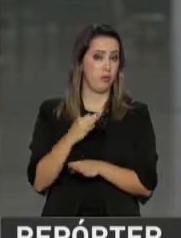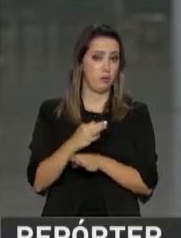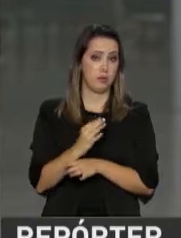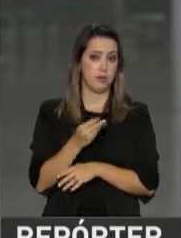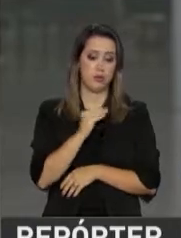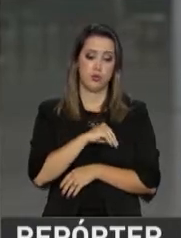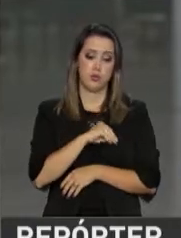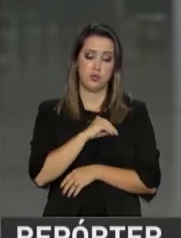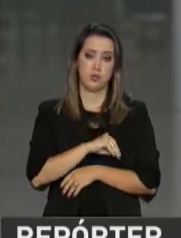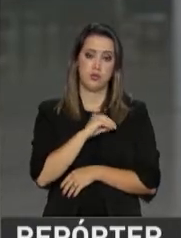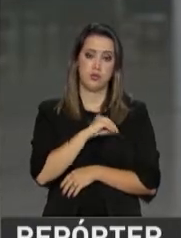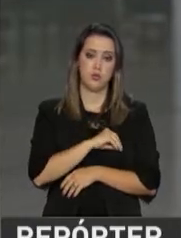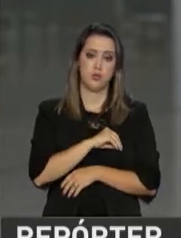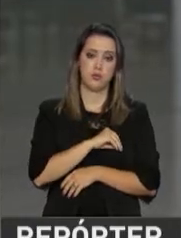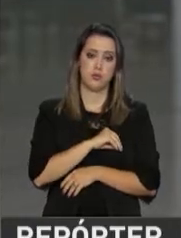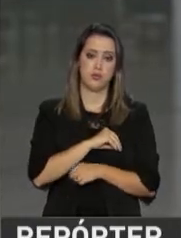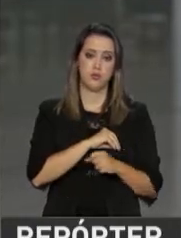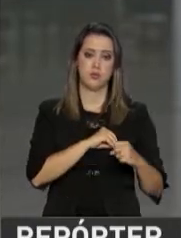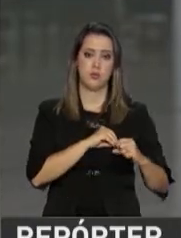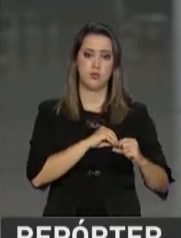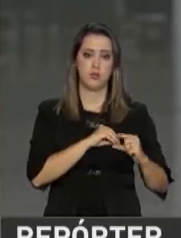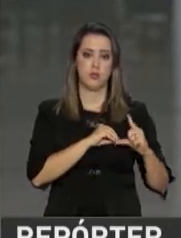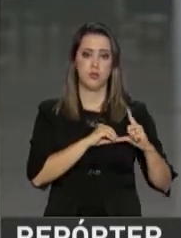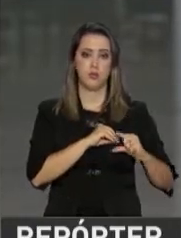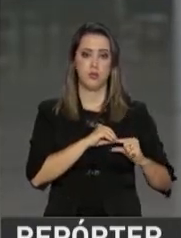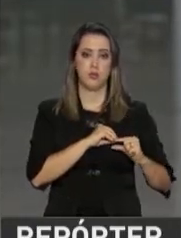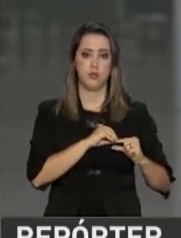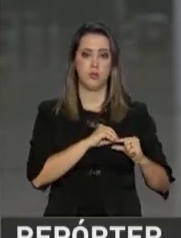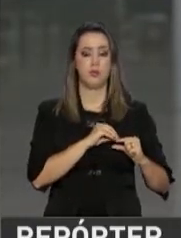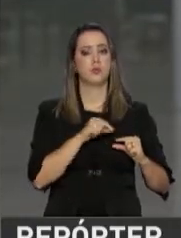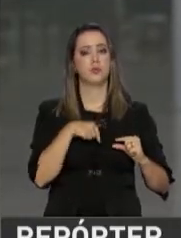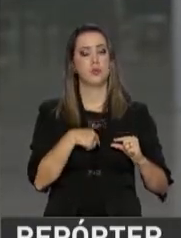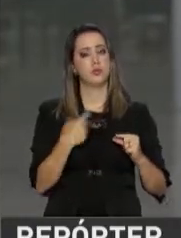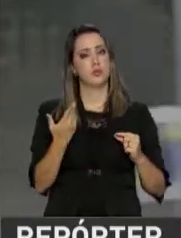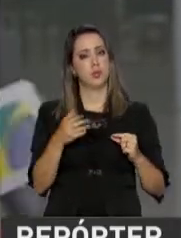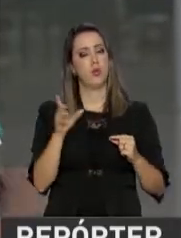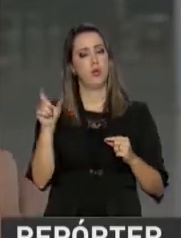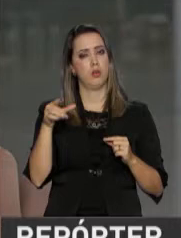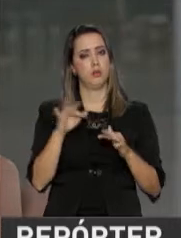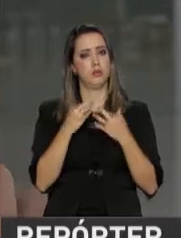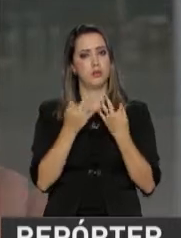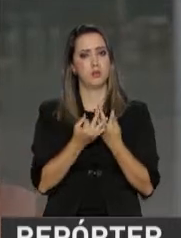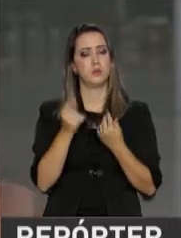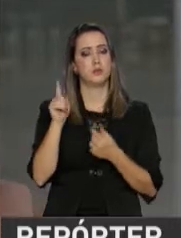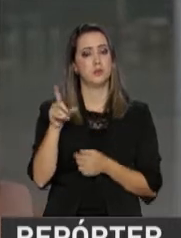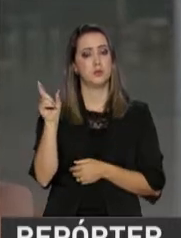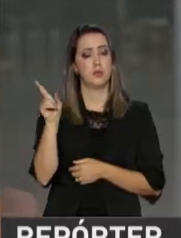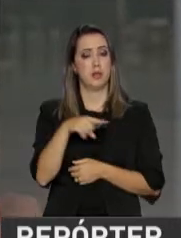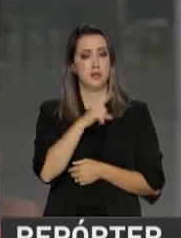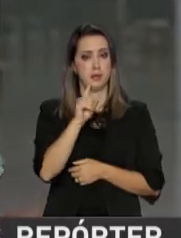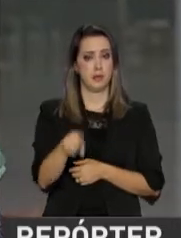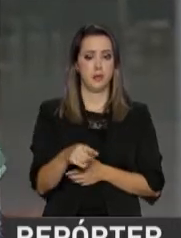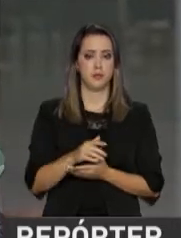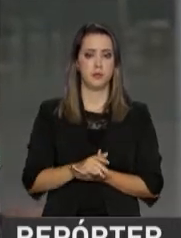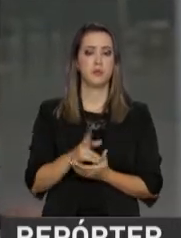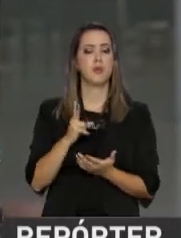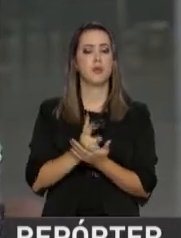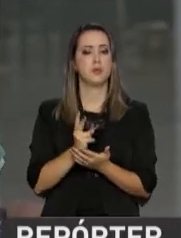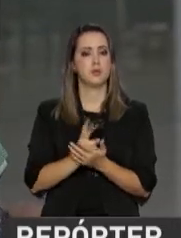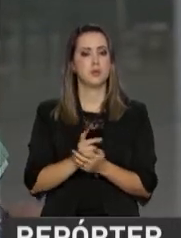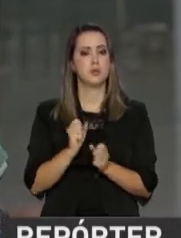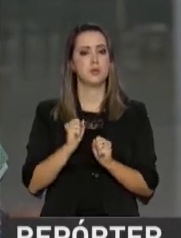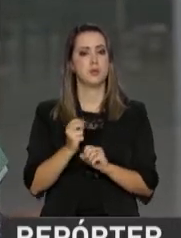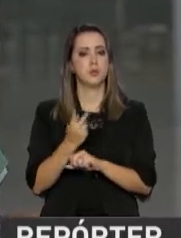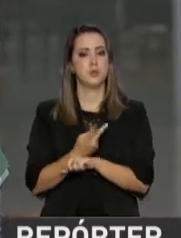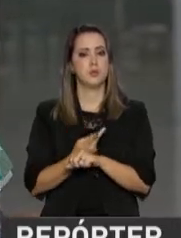renda dela é superior ao permitido pelo programa o benefício é cancelado agora o benefício sendo suspenso mesmo assim ela pode procurar